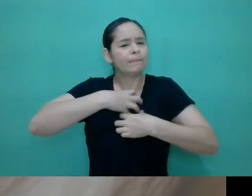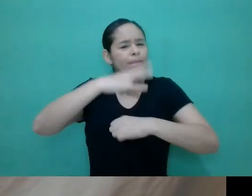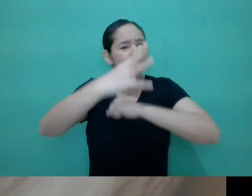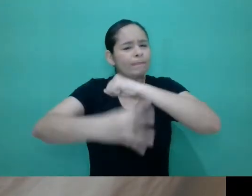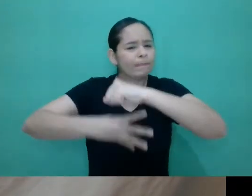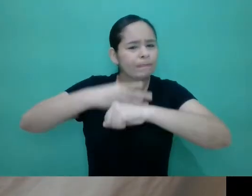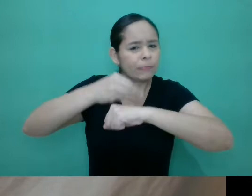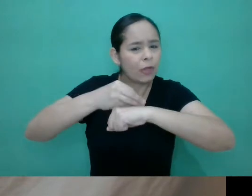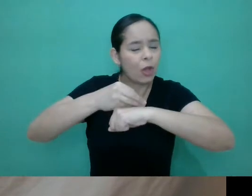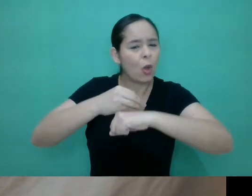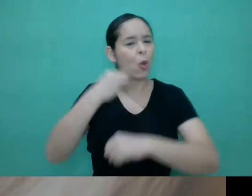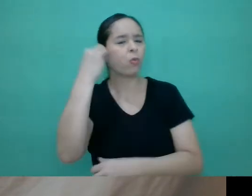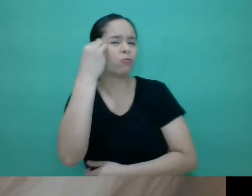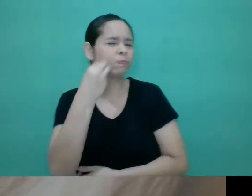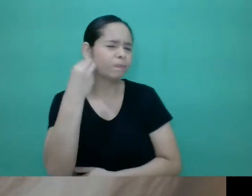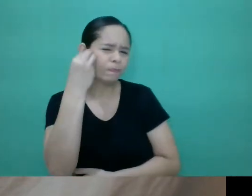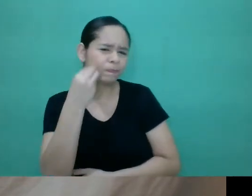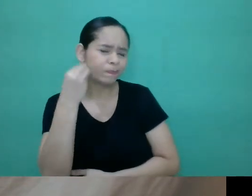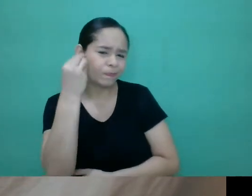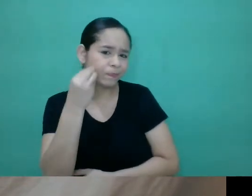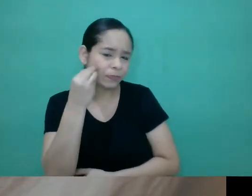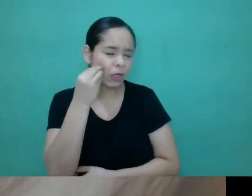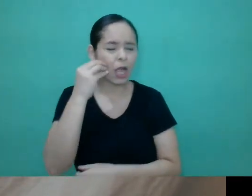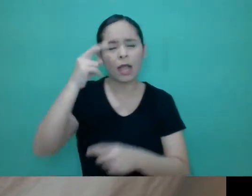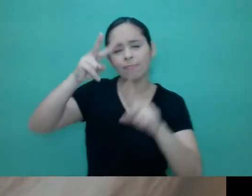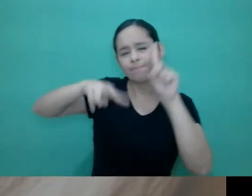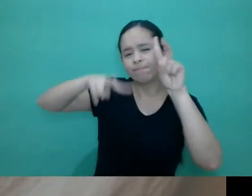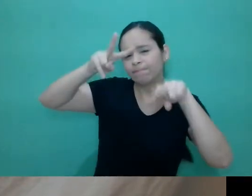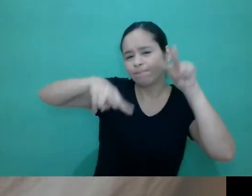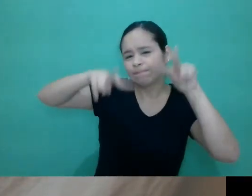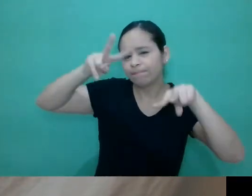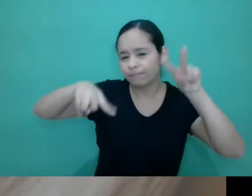ato dedutivo daquilo que você está analisando, né?